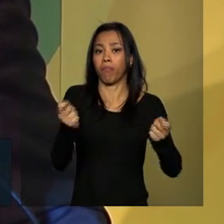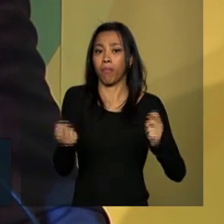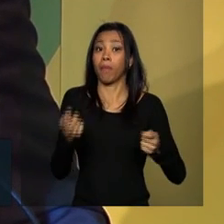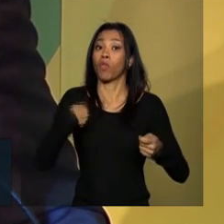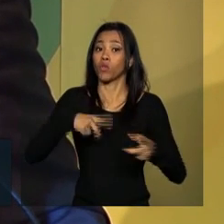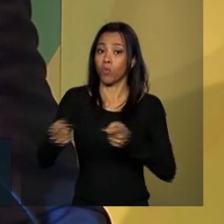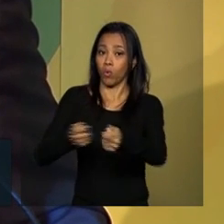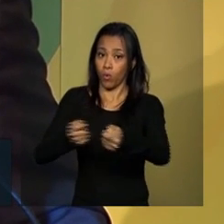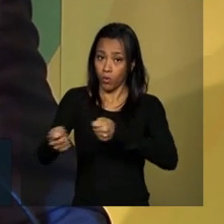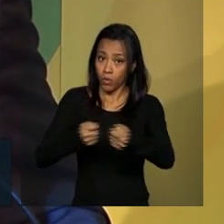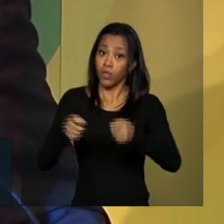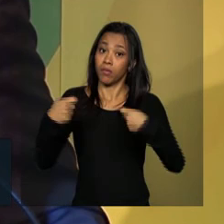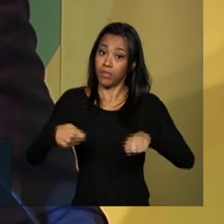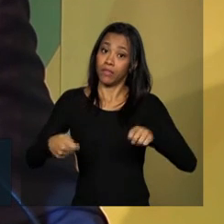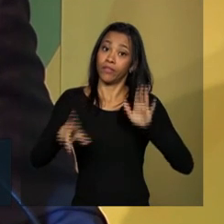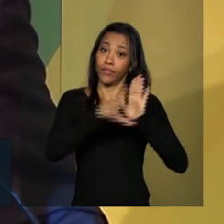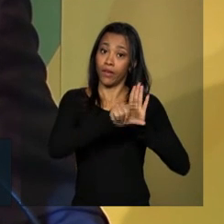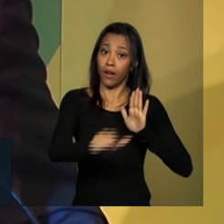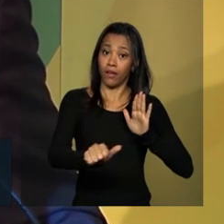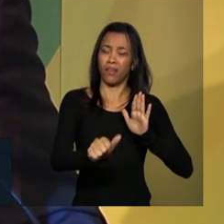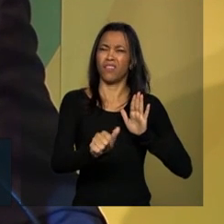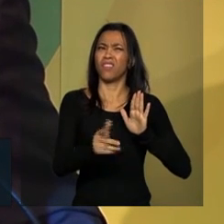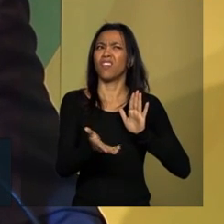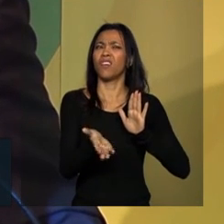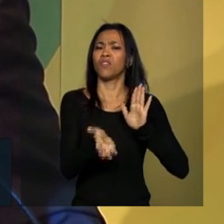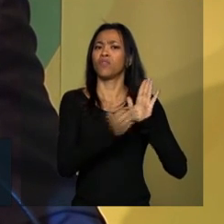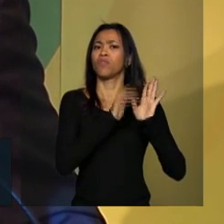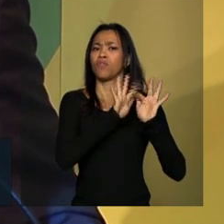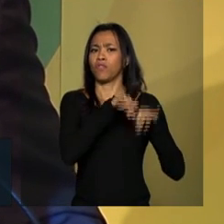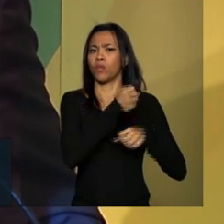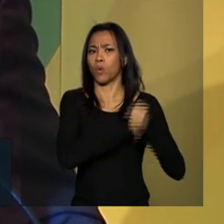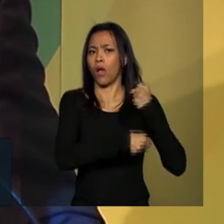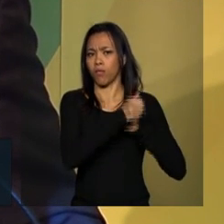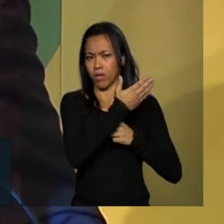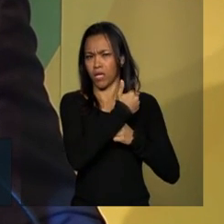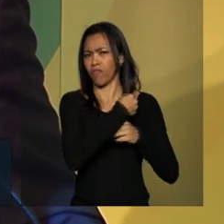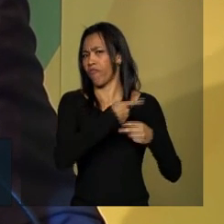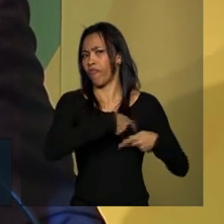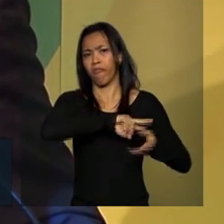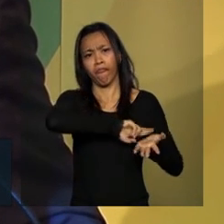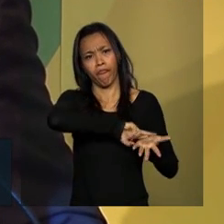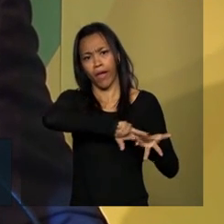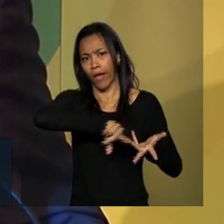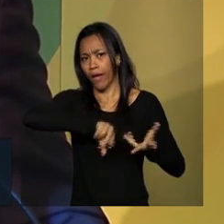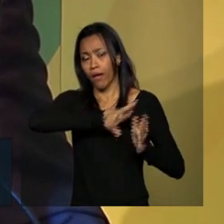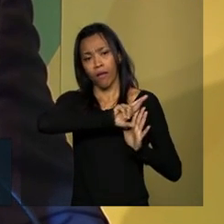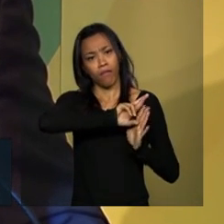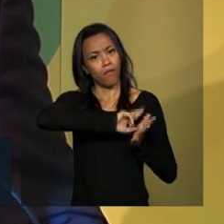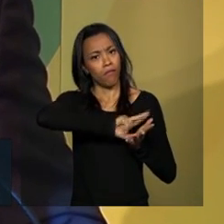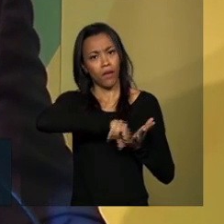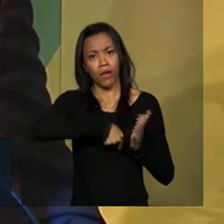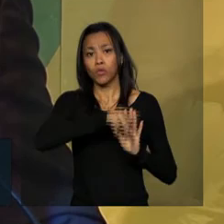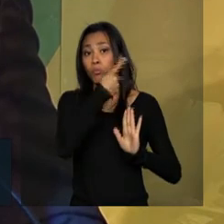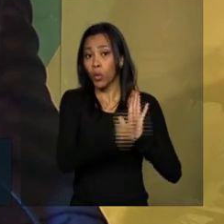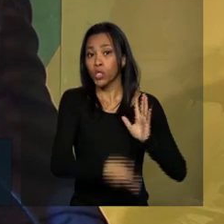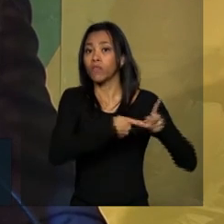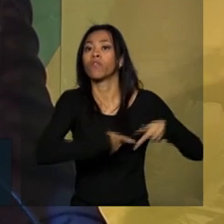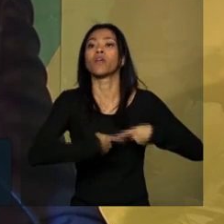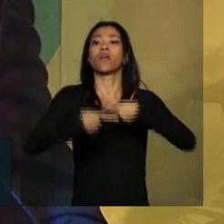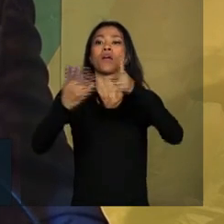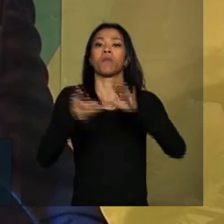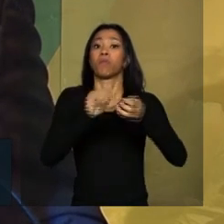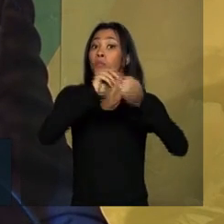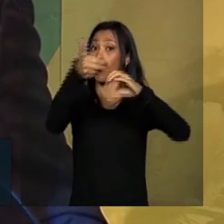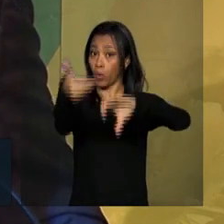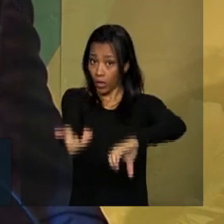legislativas. Desde o final do ano passado, foram encaminhados vários projetos de leis ao Congresso e o Congresso tem aprovado esses